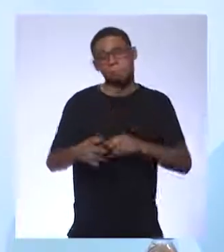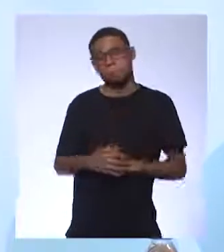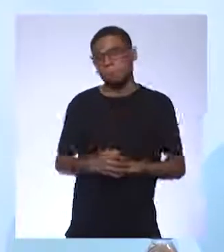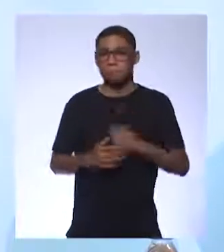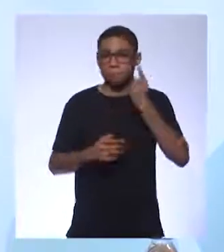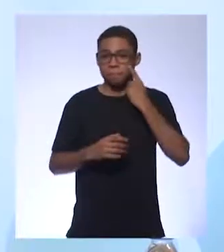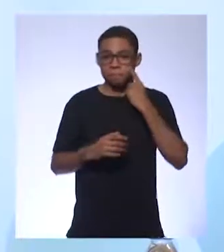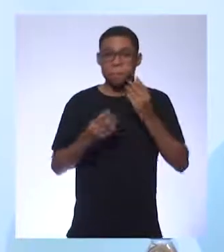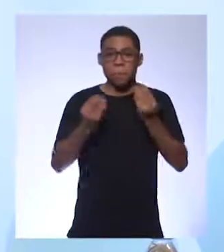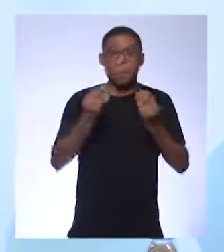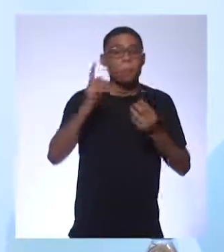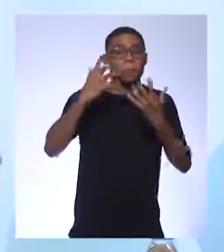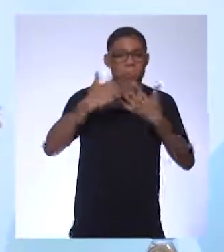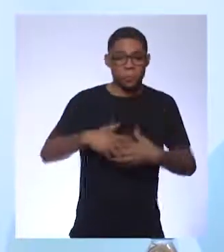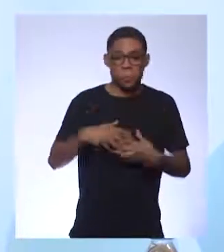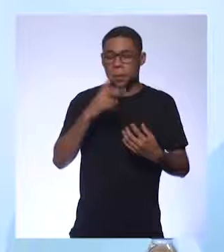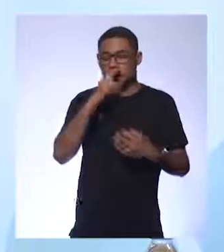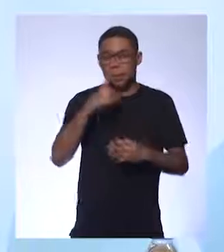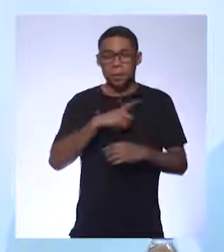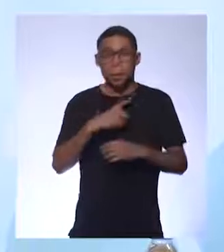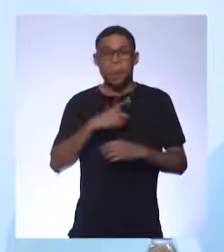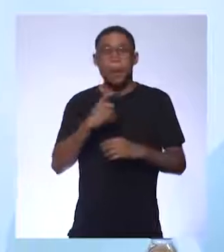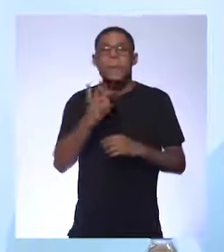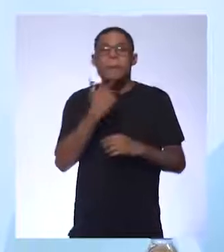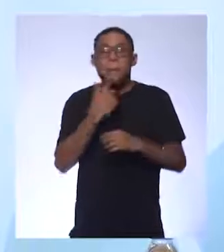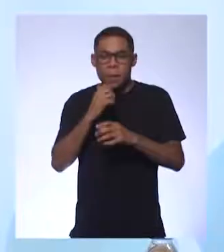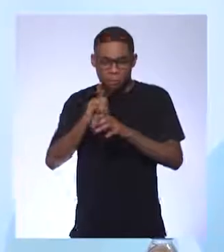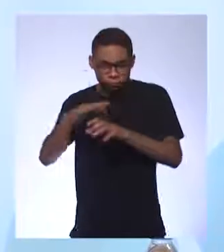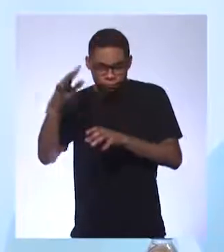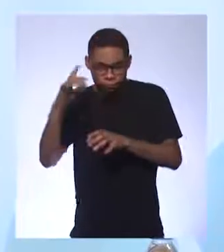elas são feitas? Derrete o metal e coloca num